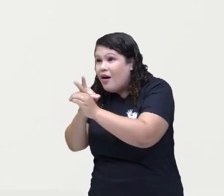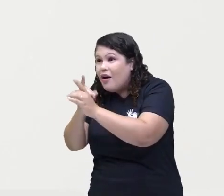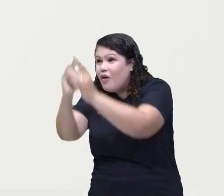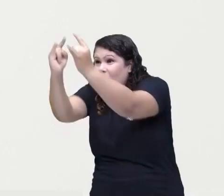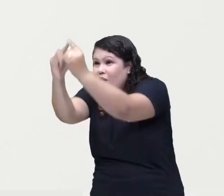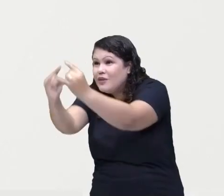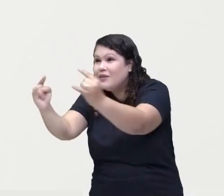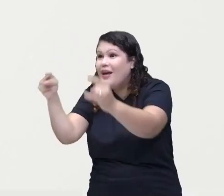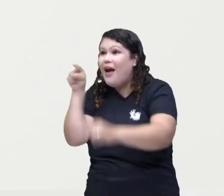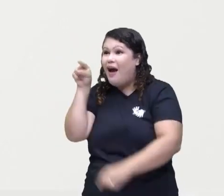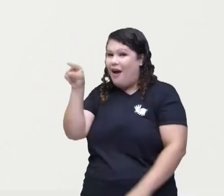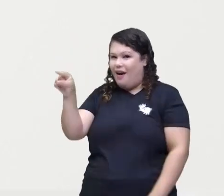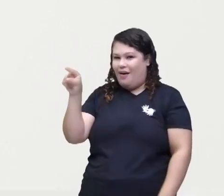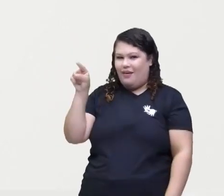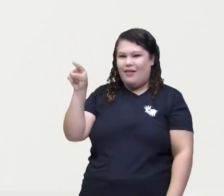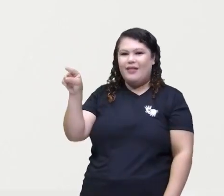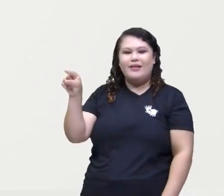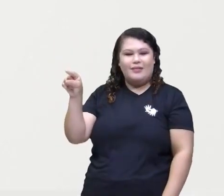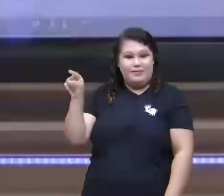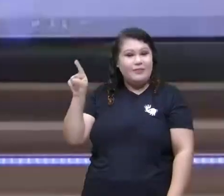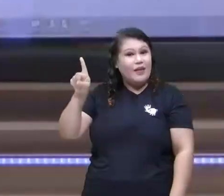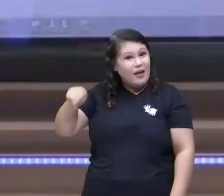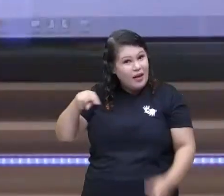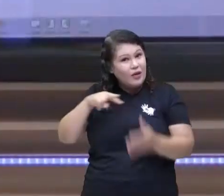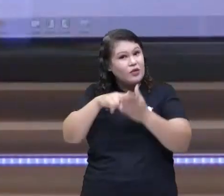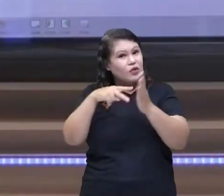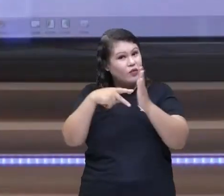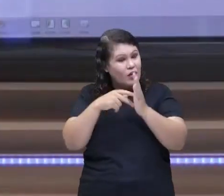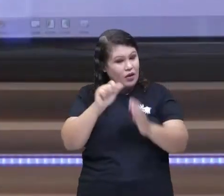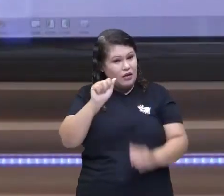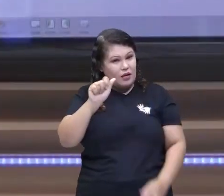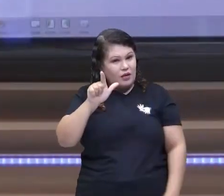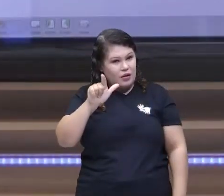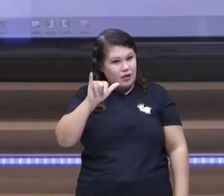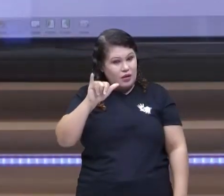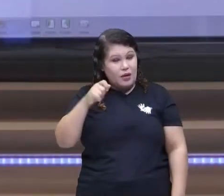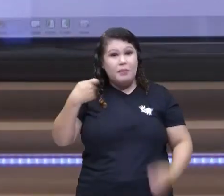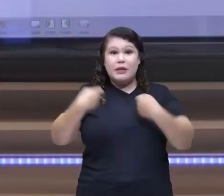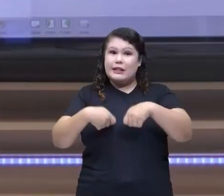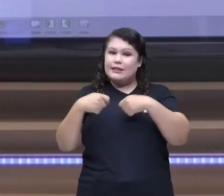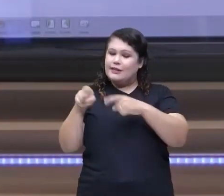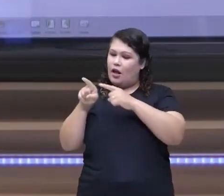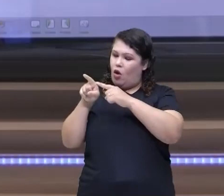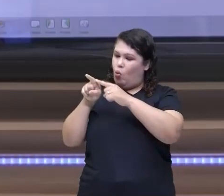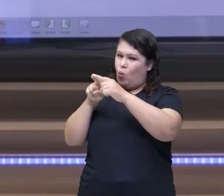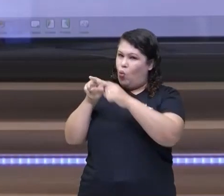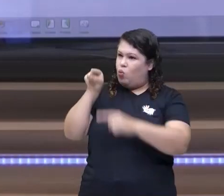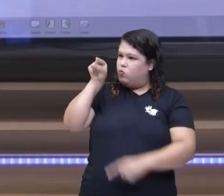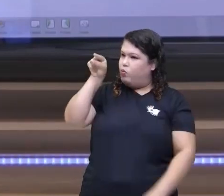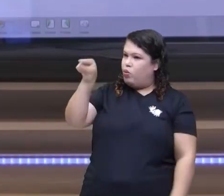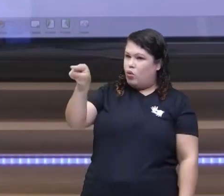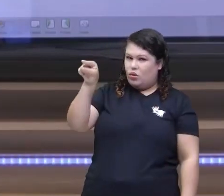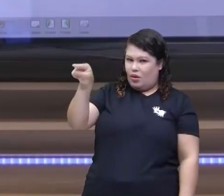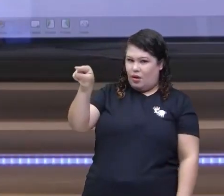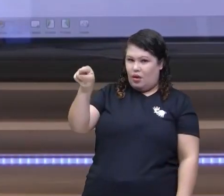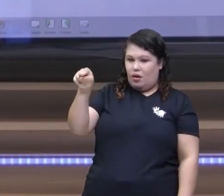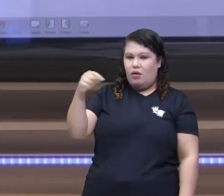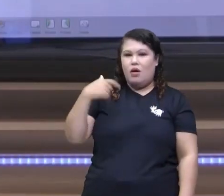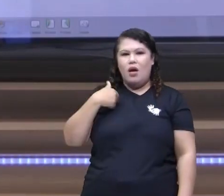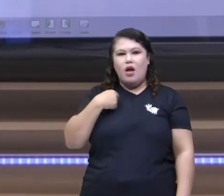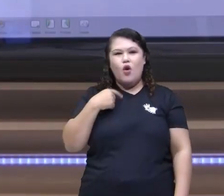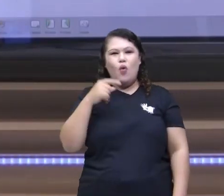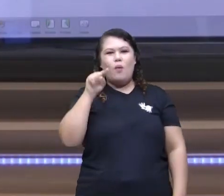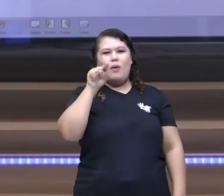A palavra ali significa para apontar alguma coisa. Eu estou apontando para onde? Para vocês, não é